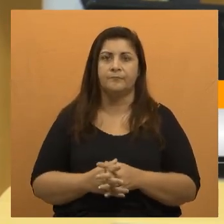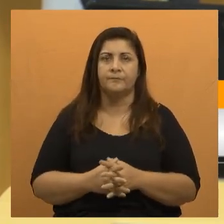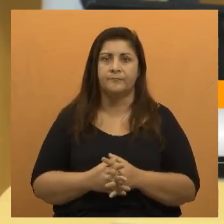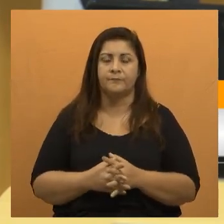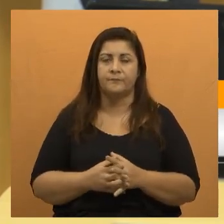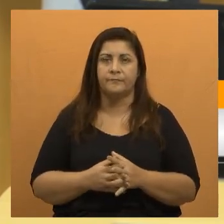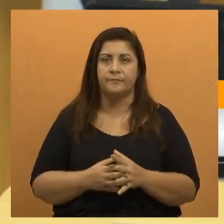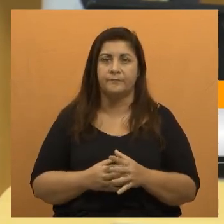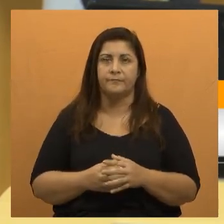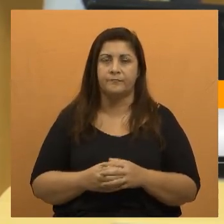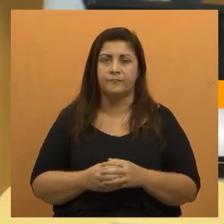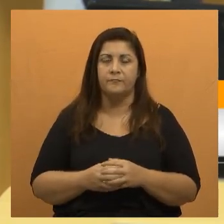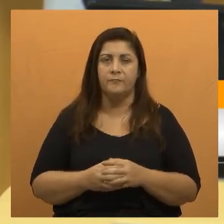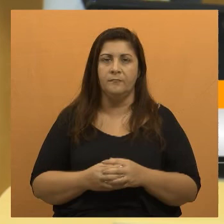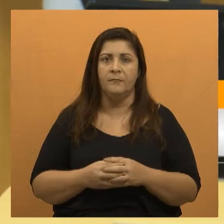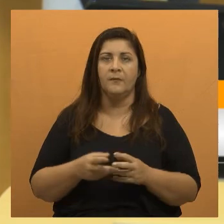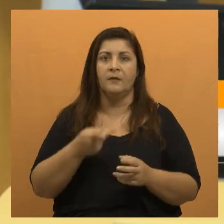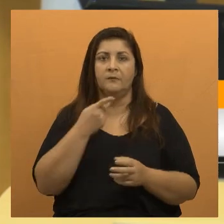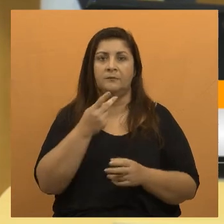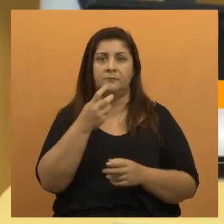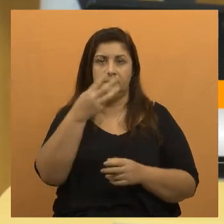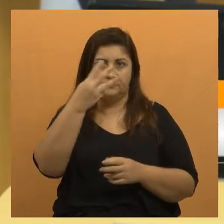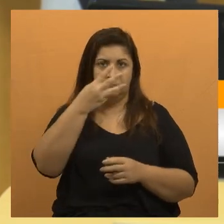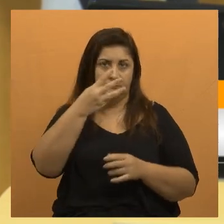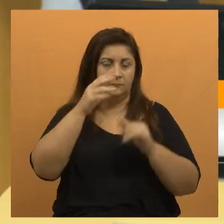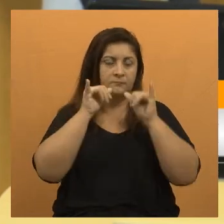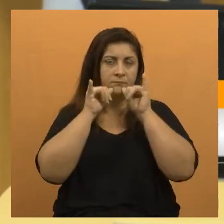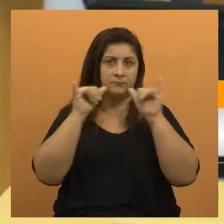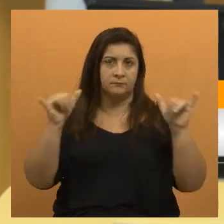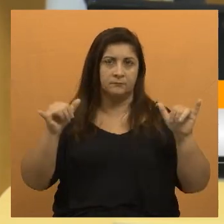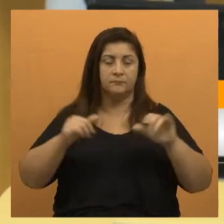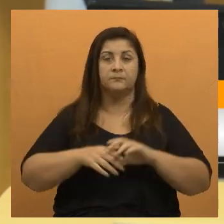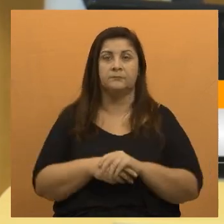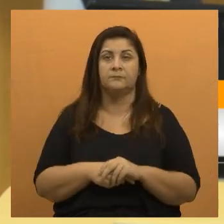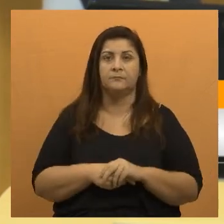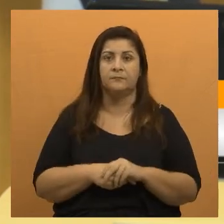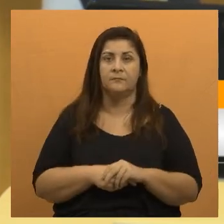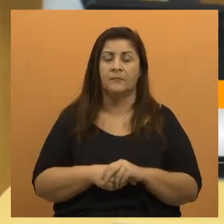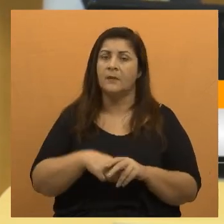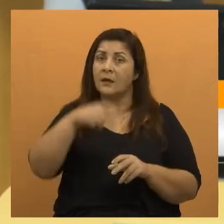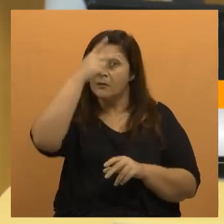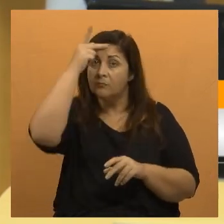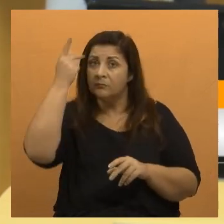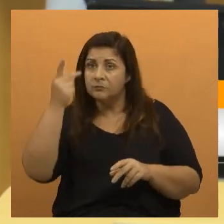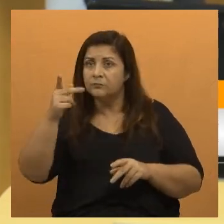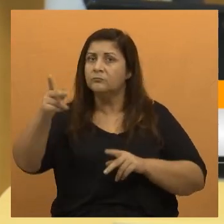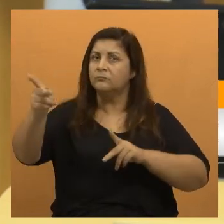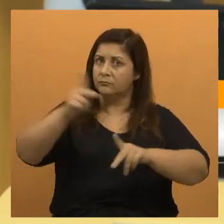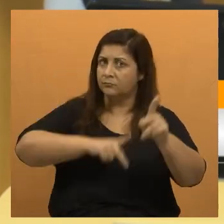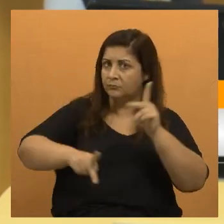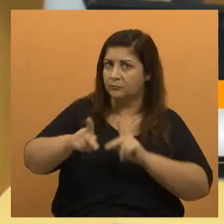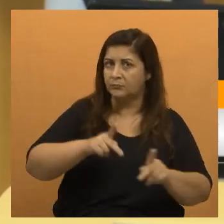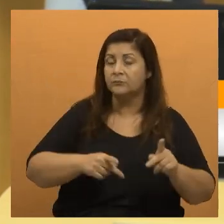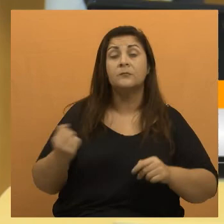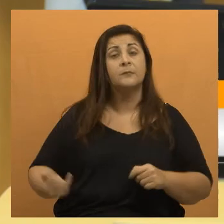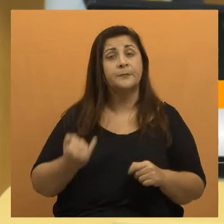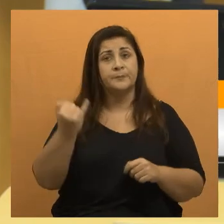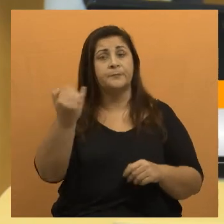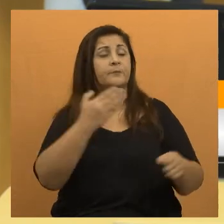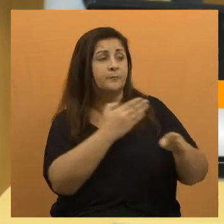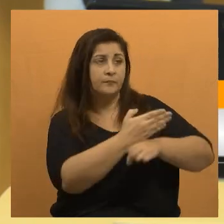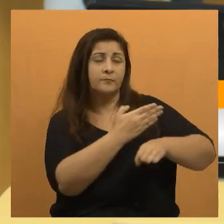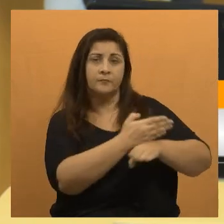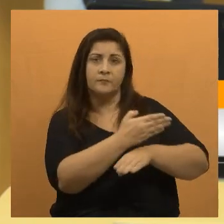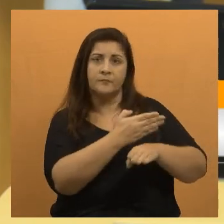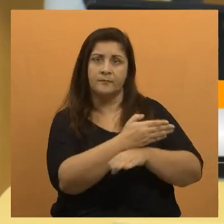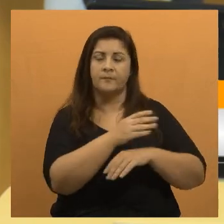Bom, aqui eu quero passar 3 recadinhos para a comunidade. A participação da comunidade como um todo é de fundamental importância